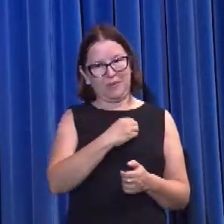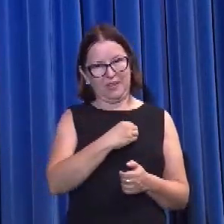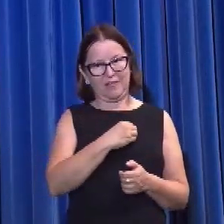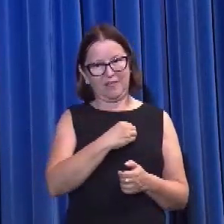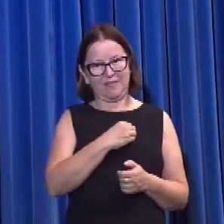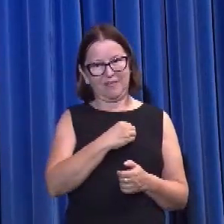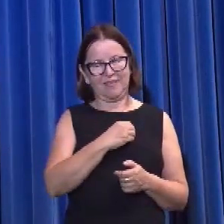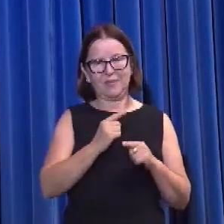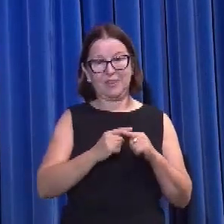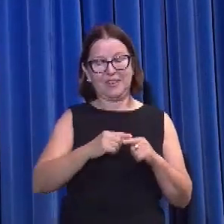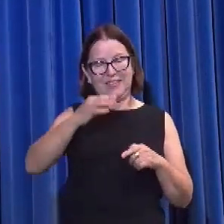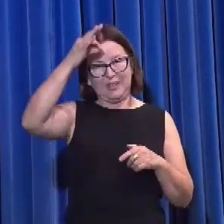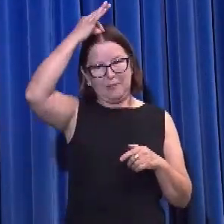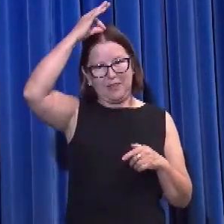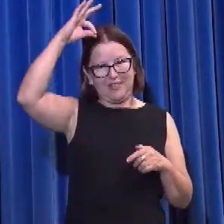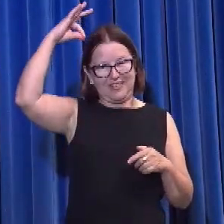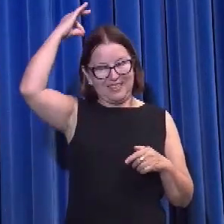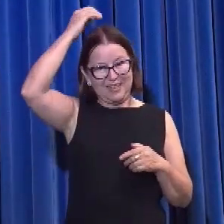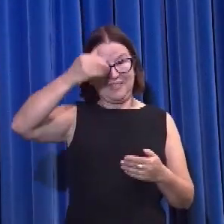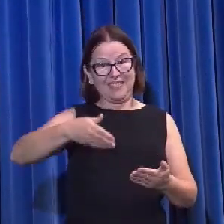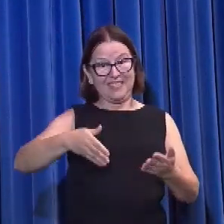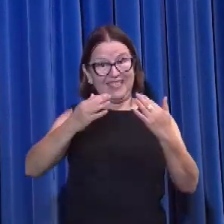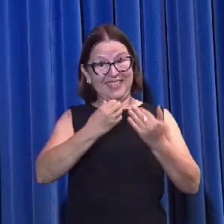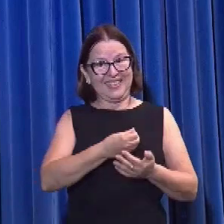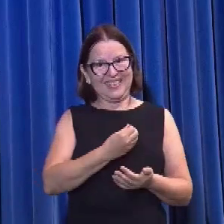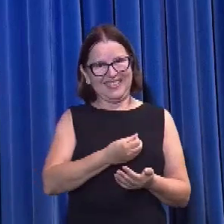Porque o Espírito Santo me vivificou.